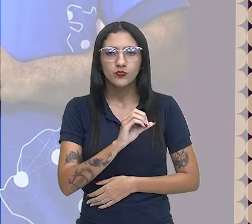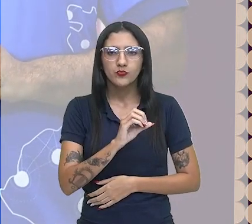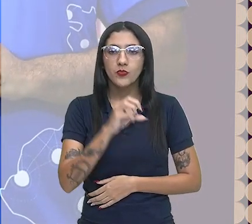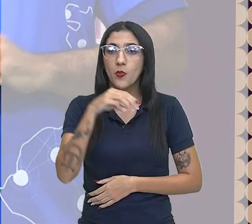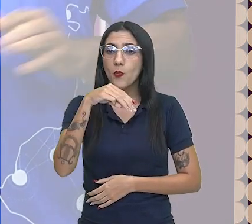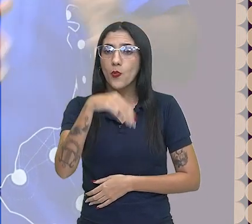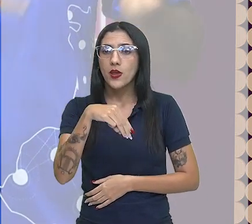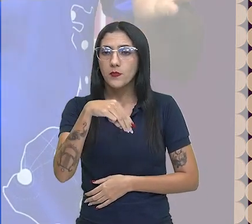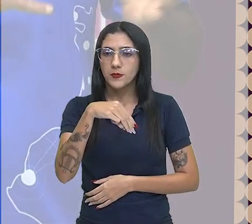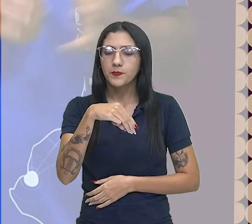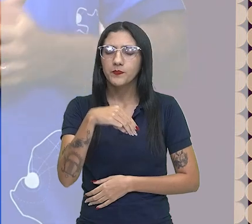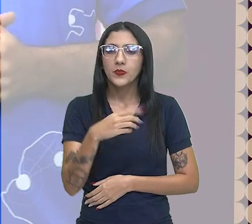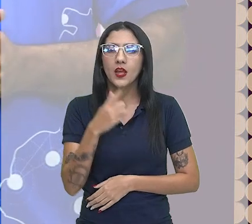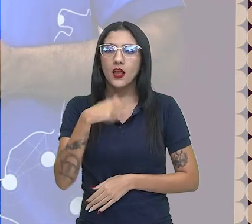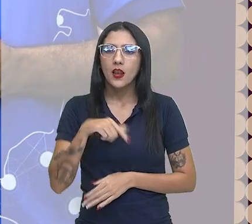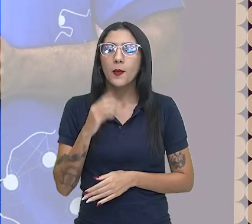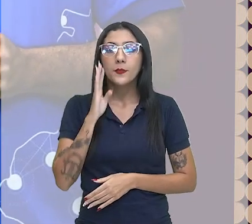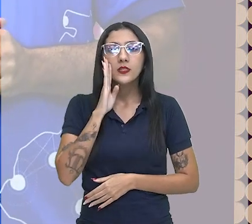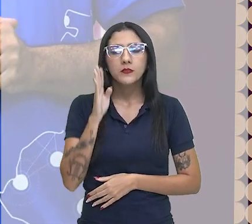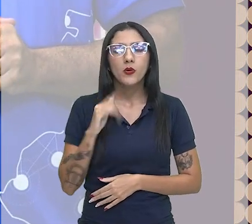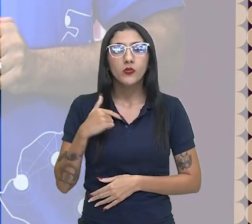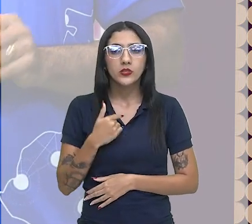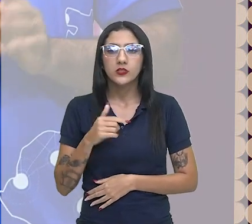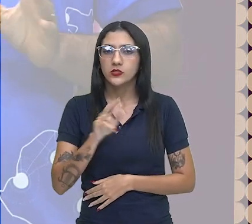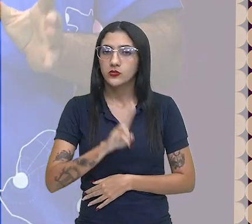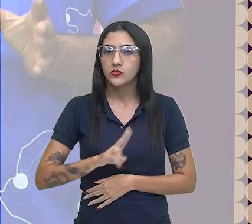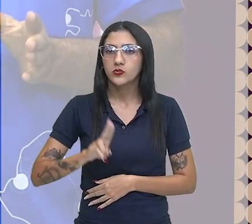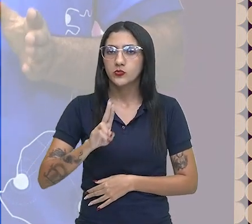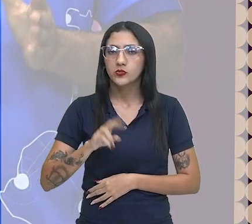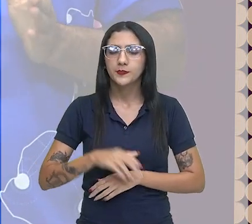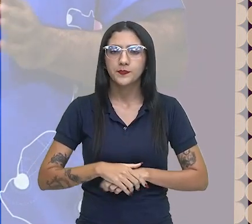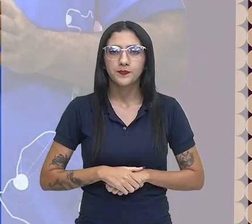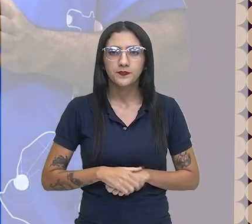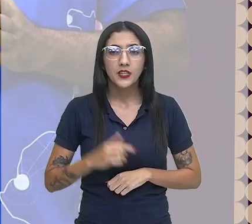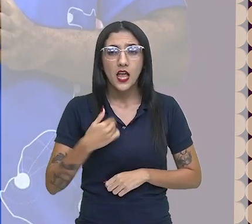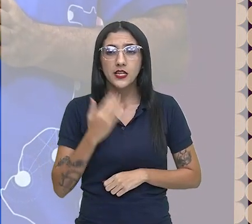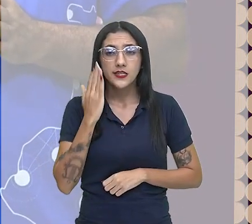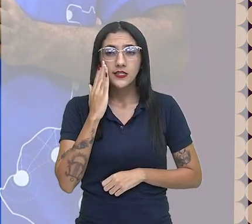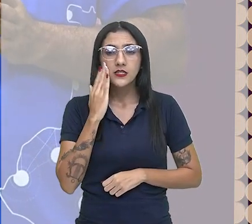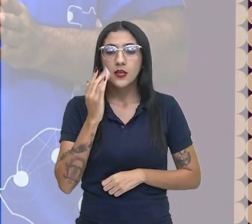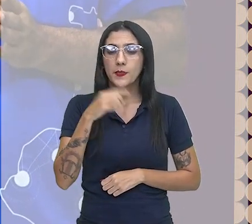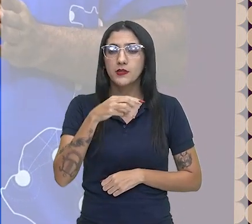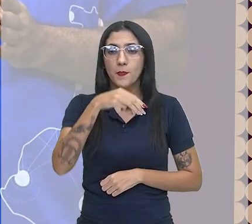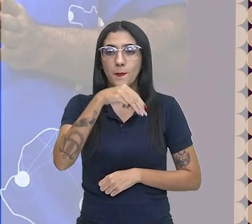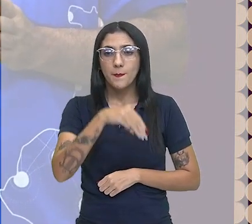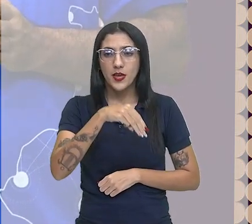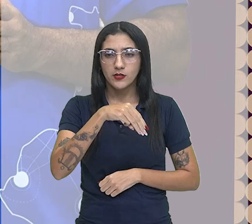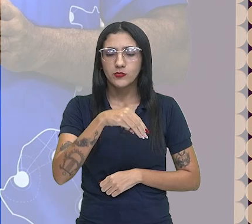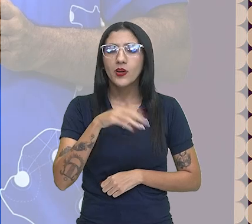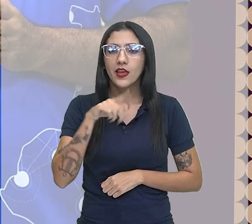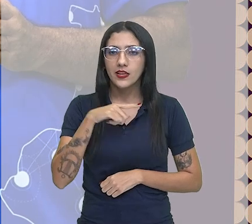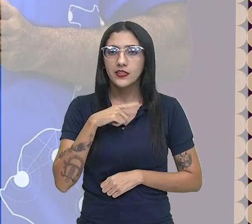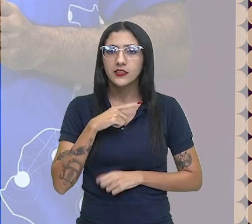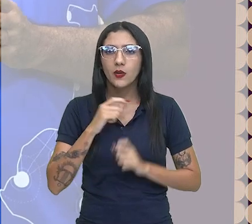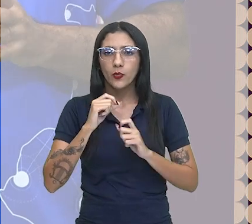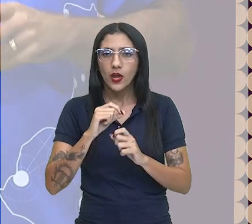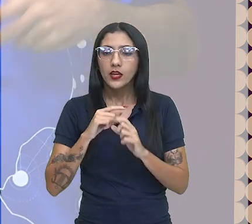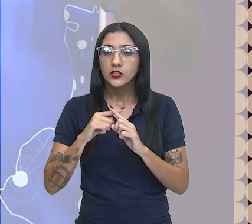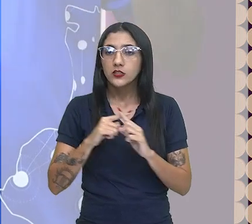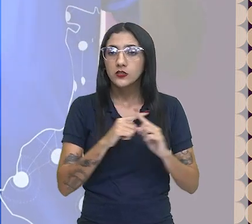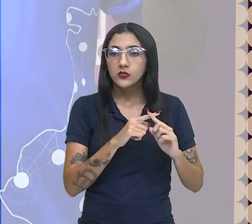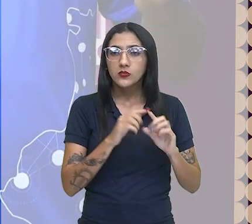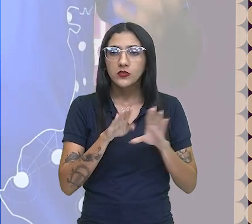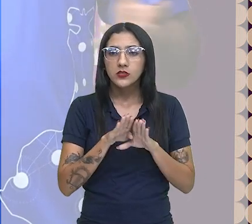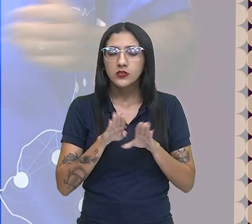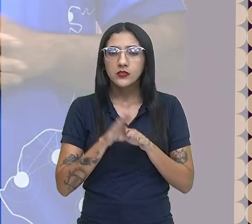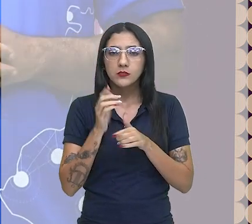unidade padrão de medida linear. Nós sabemos que o metro, ele tem, como eu falei, os seus submúltiplos